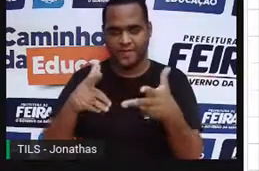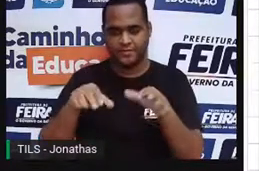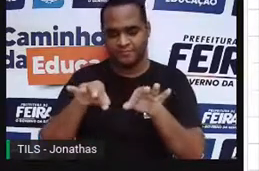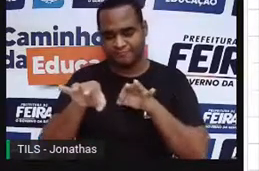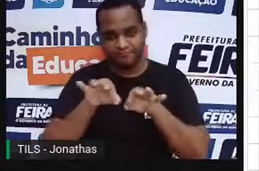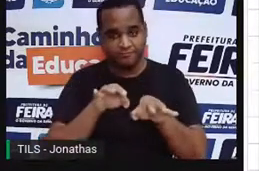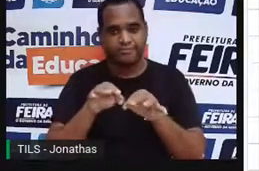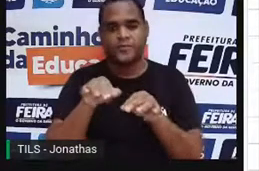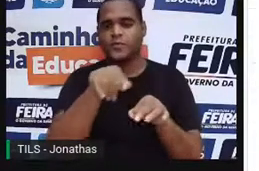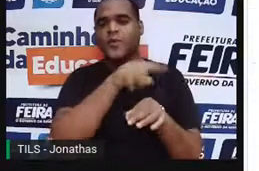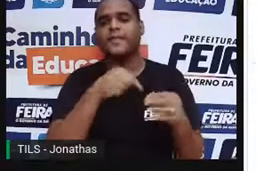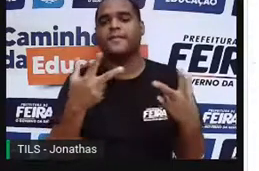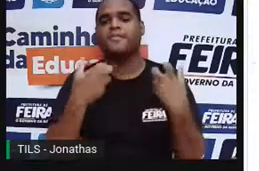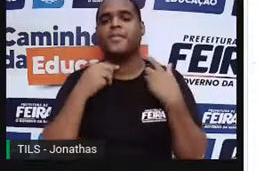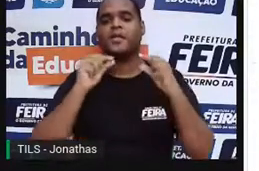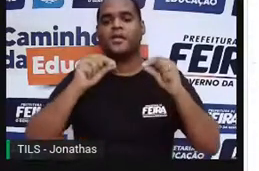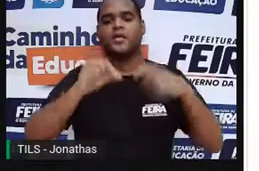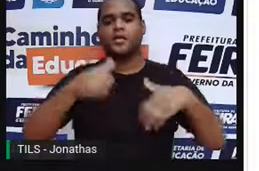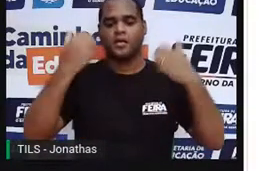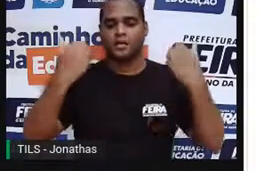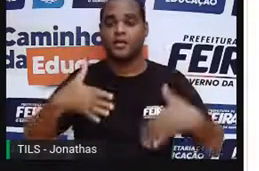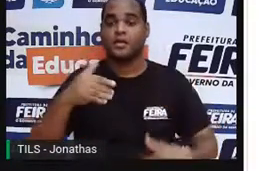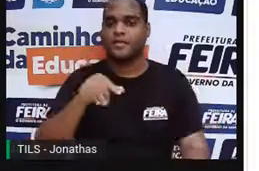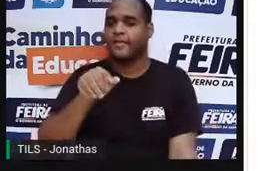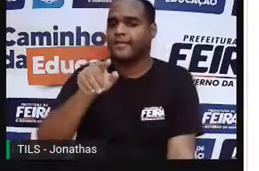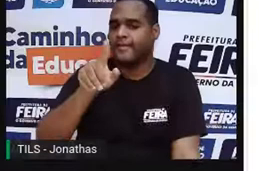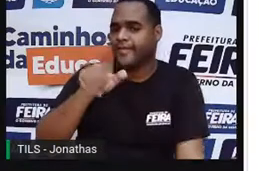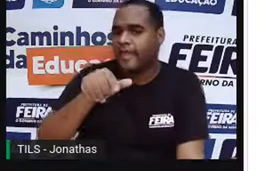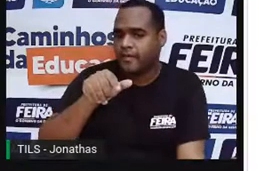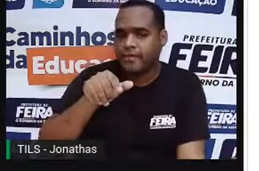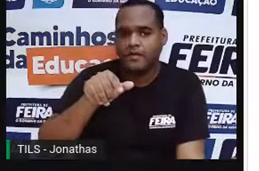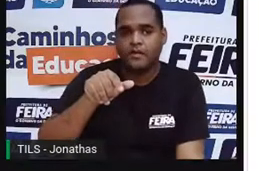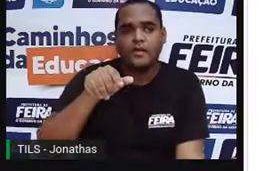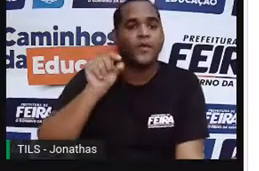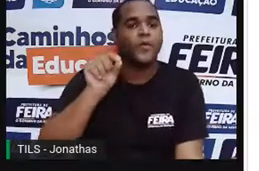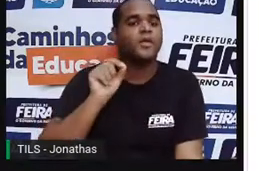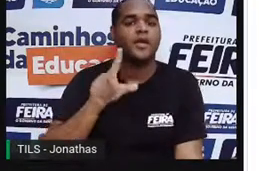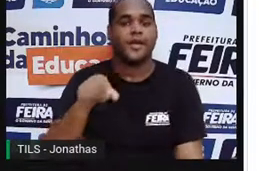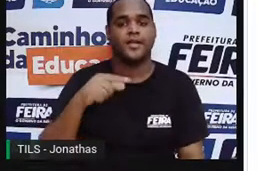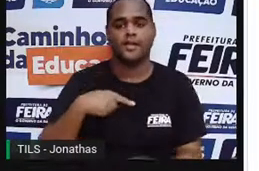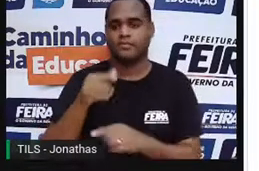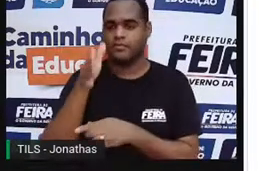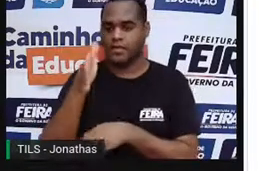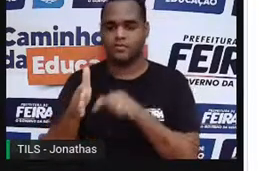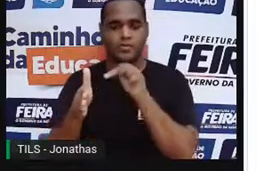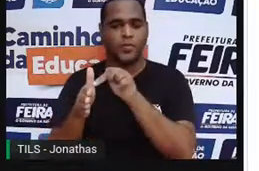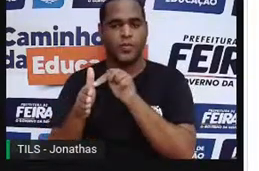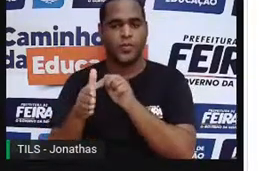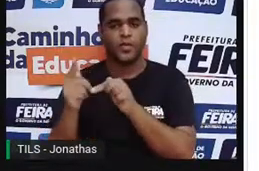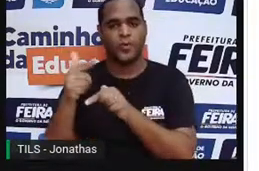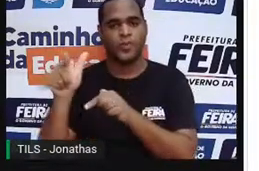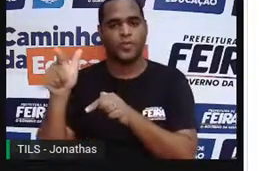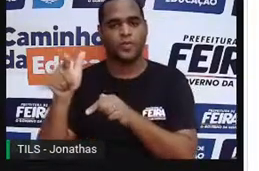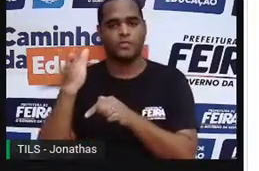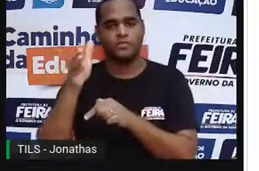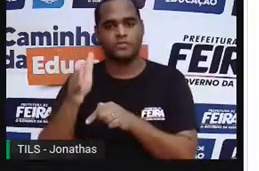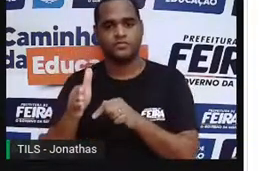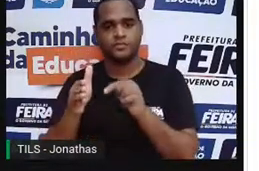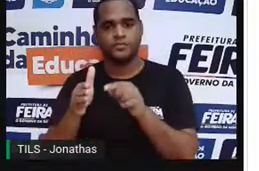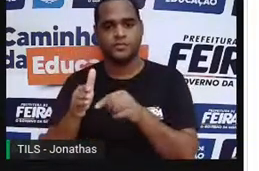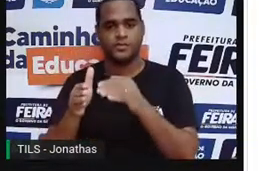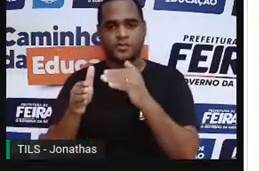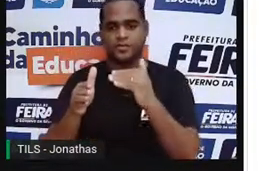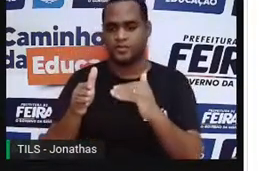que é que a gente percebe é que esse lado e esse lado do